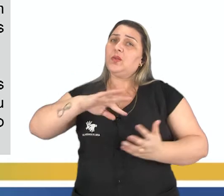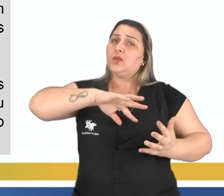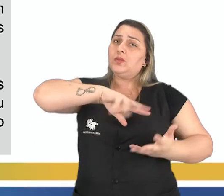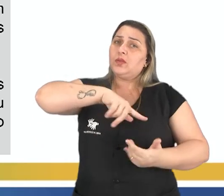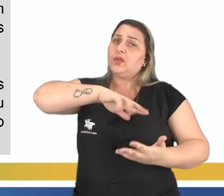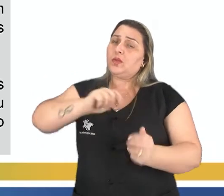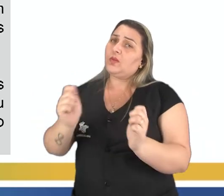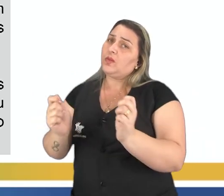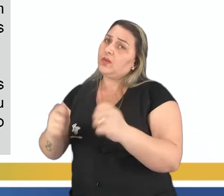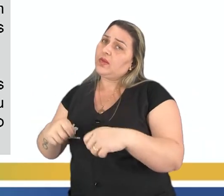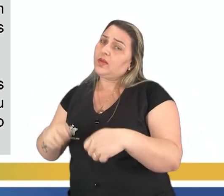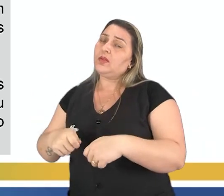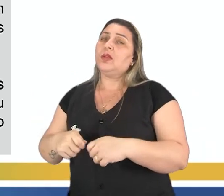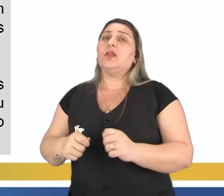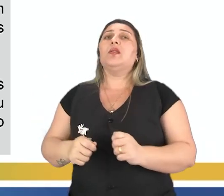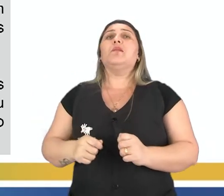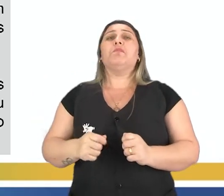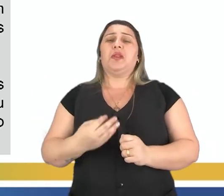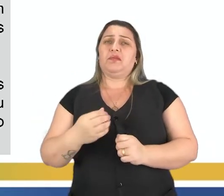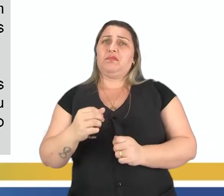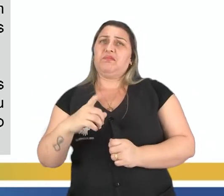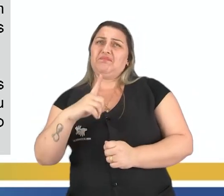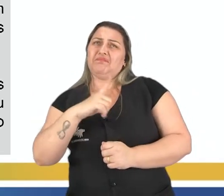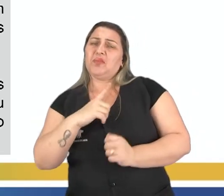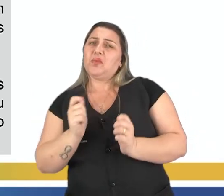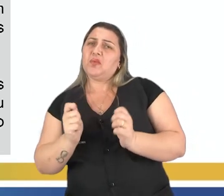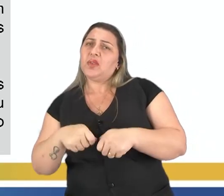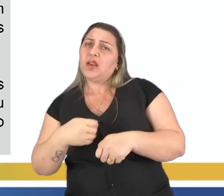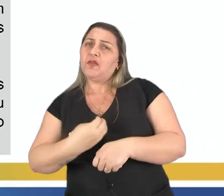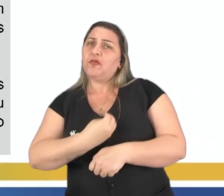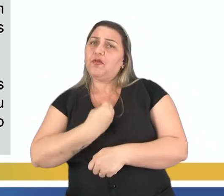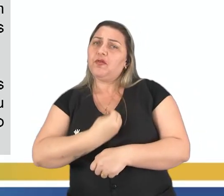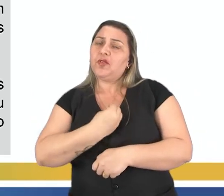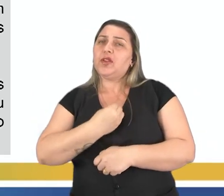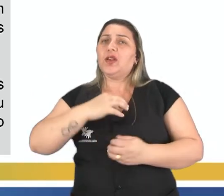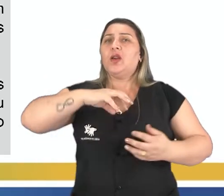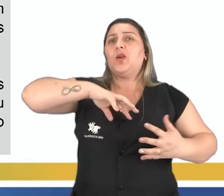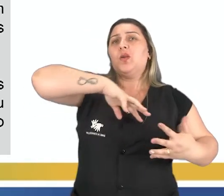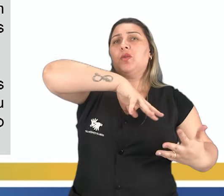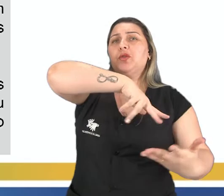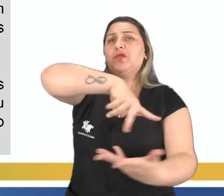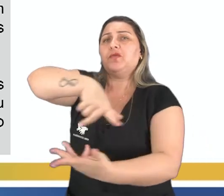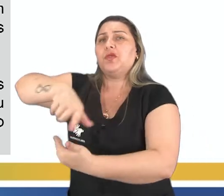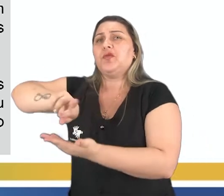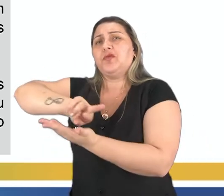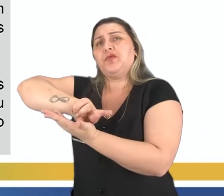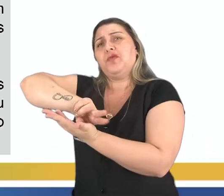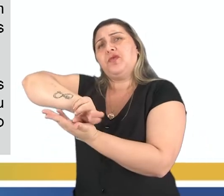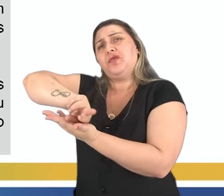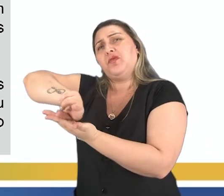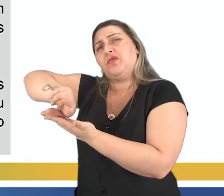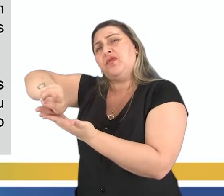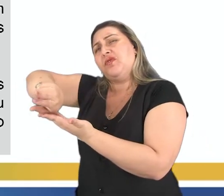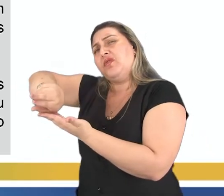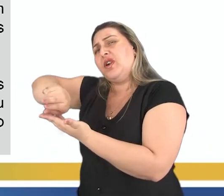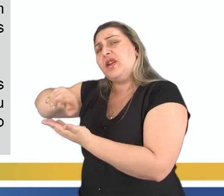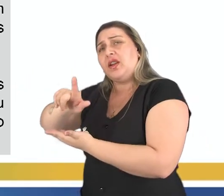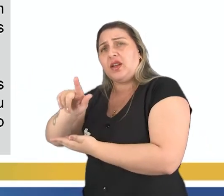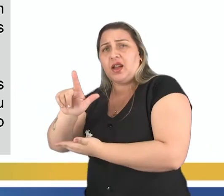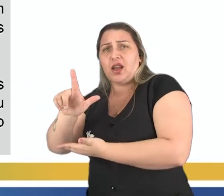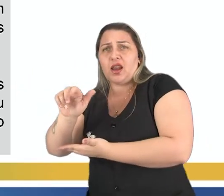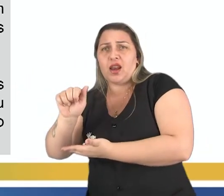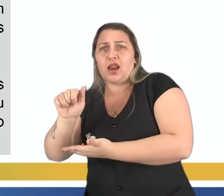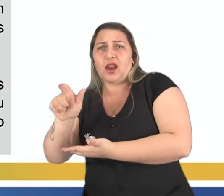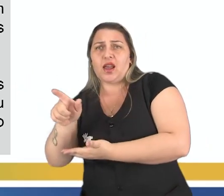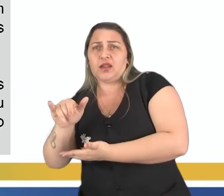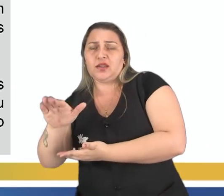com condições para suportar a vida? Então, nós sabemos que o universo é composto por várias galáxias, não apenas a Via